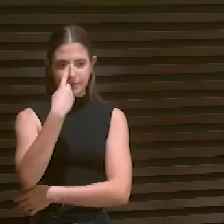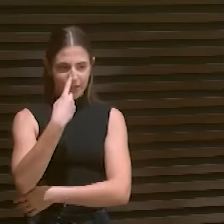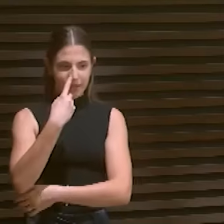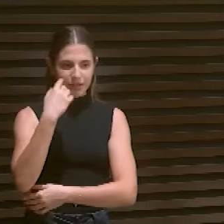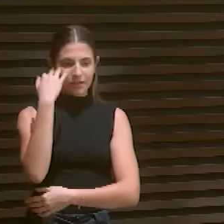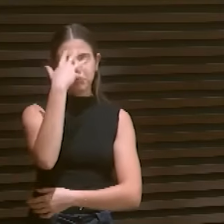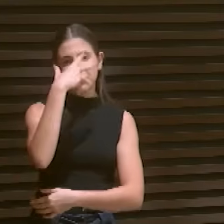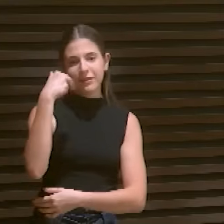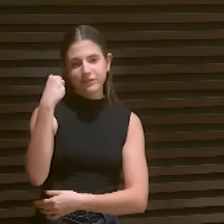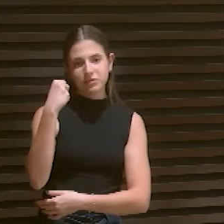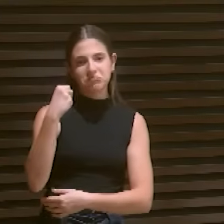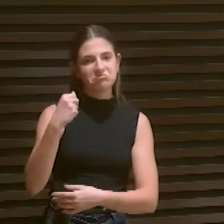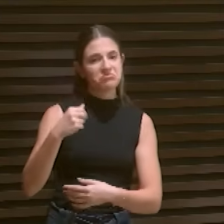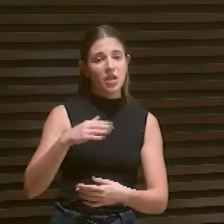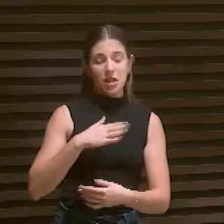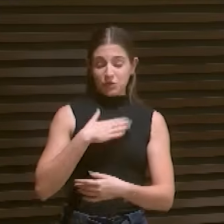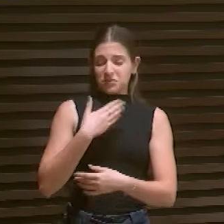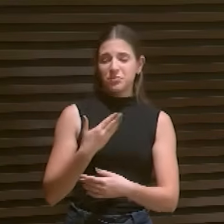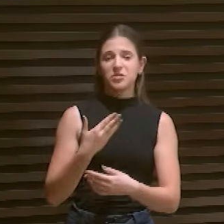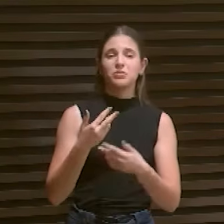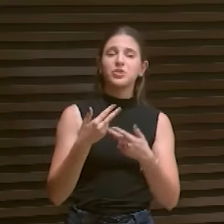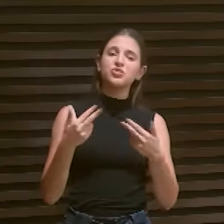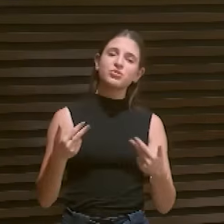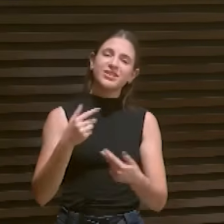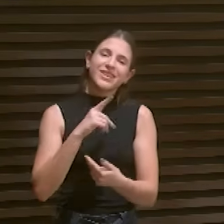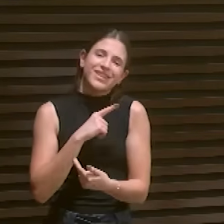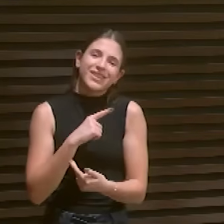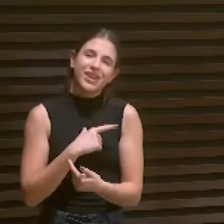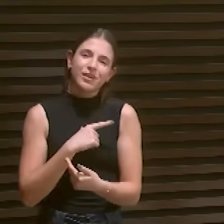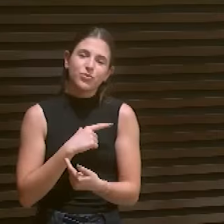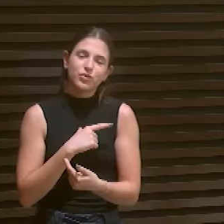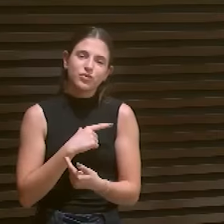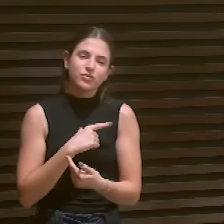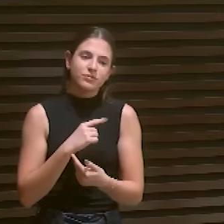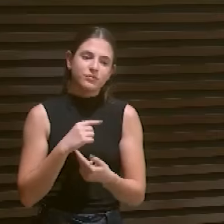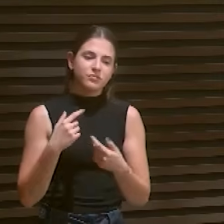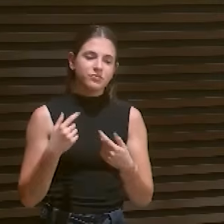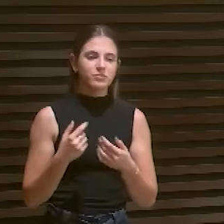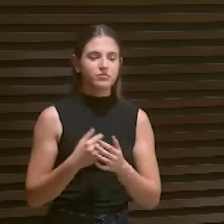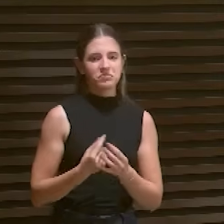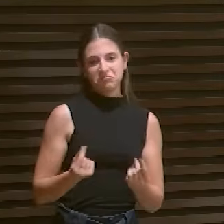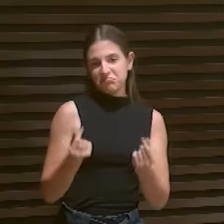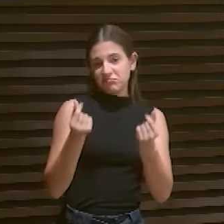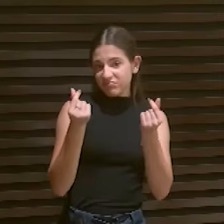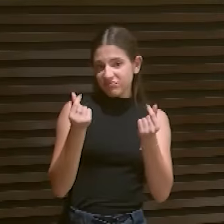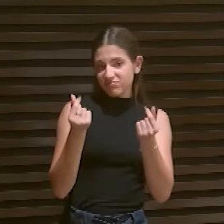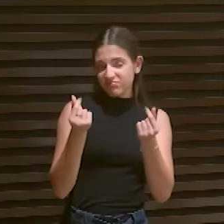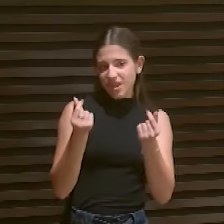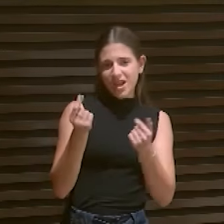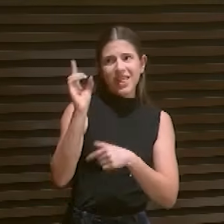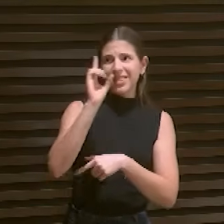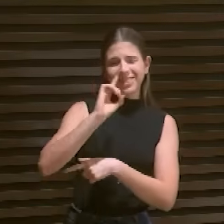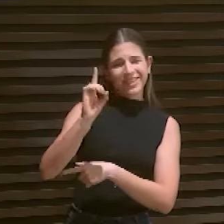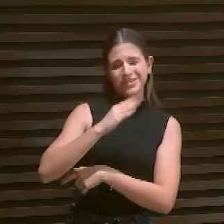se impressiona com o que possuímos, ele não se impressiona com o nosso status social, Deus não se impressiona com aquilo